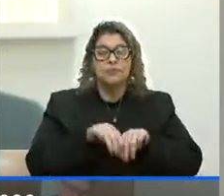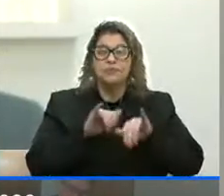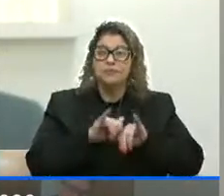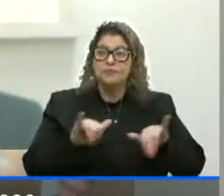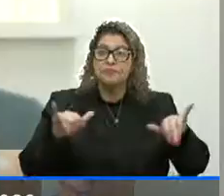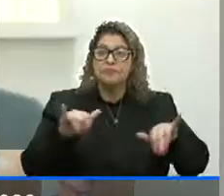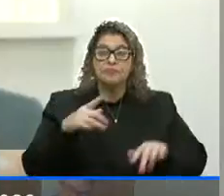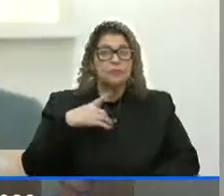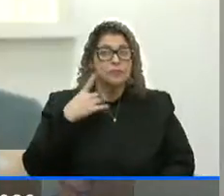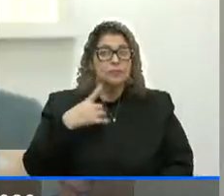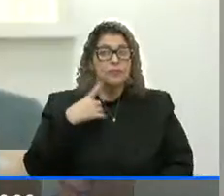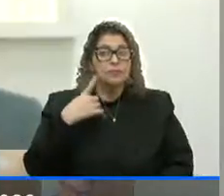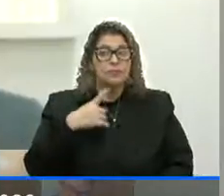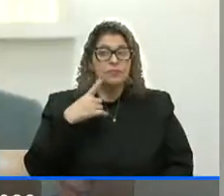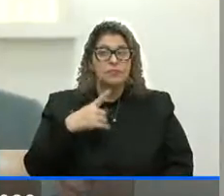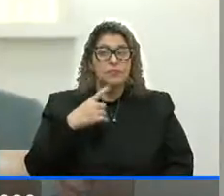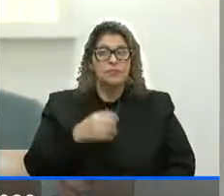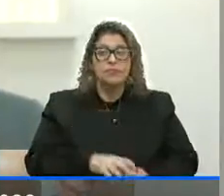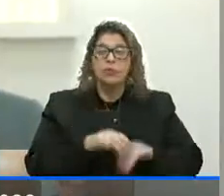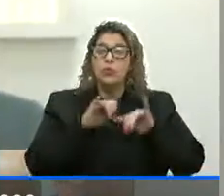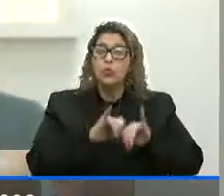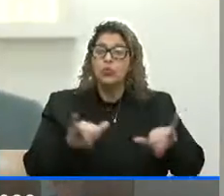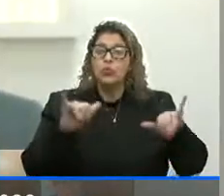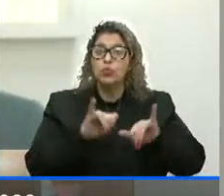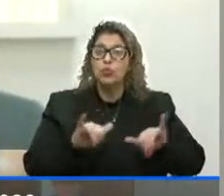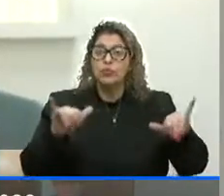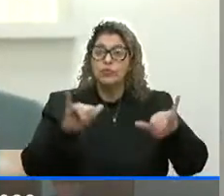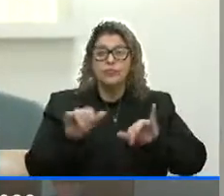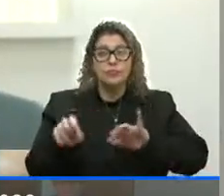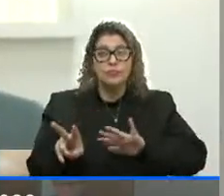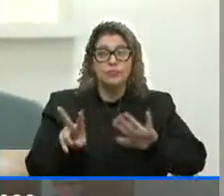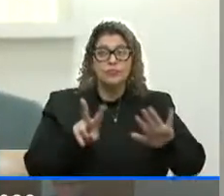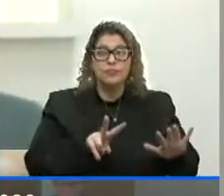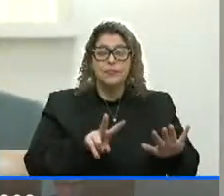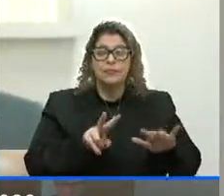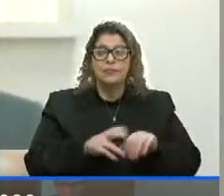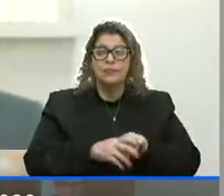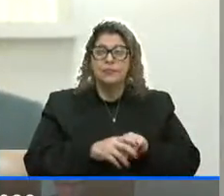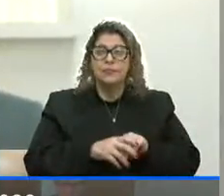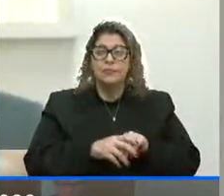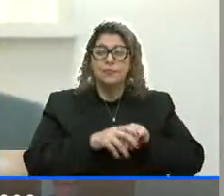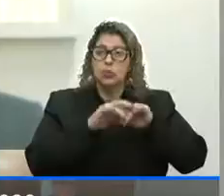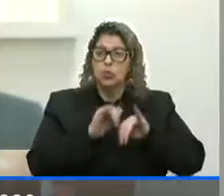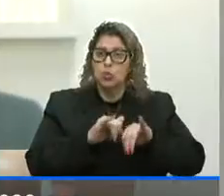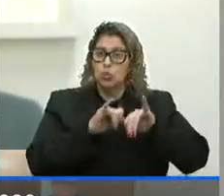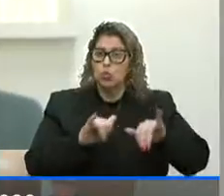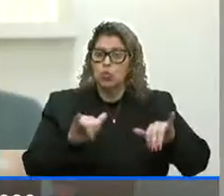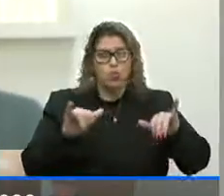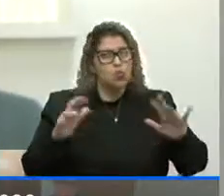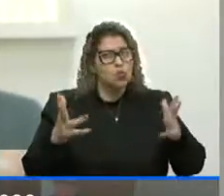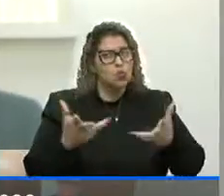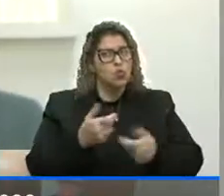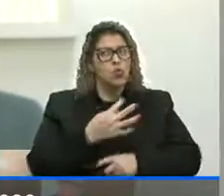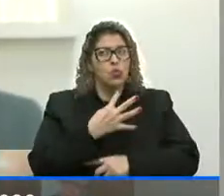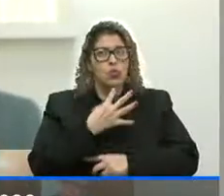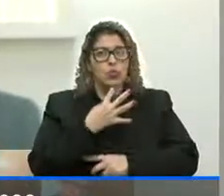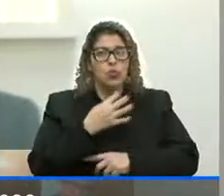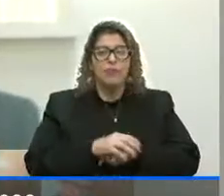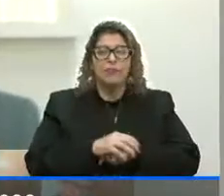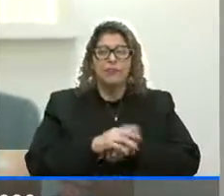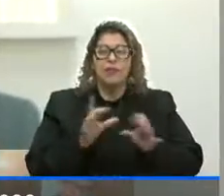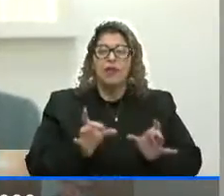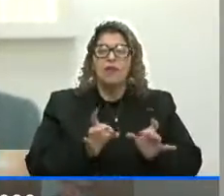deputados a respeito da notícia que essa semana se tornou pública da venda da